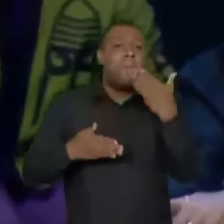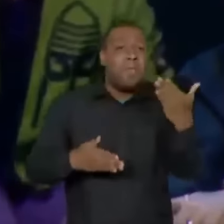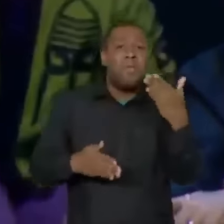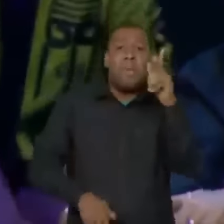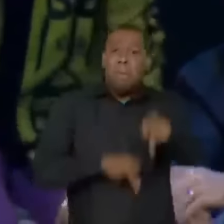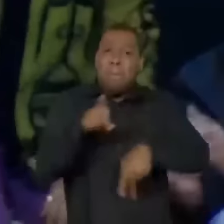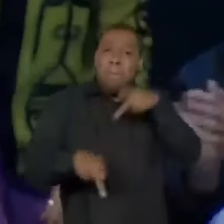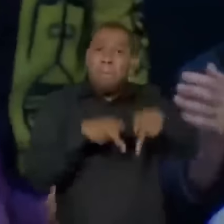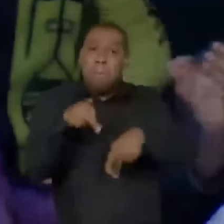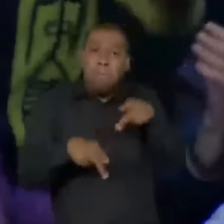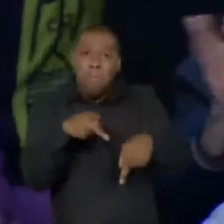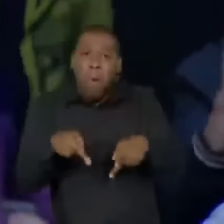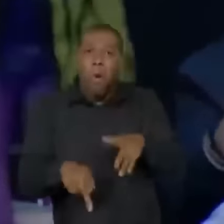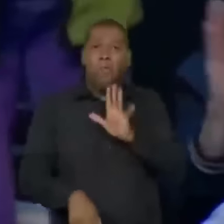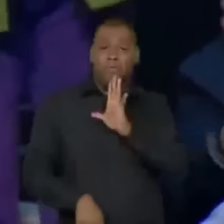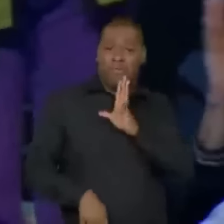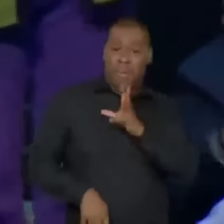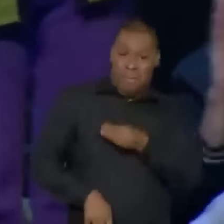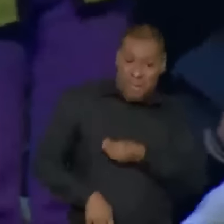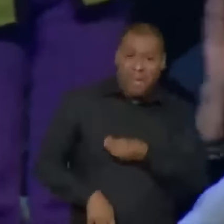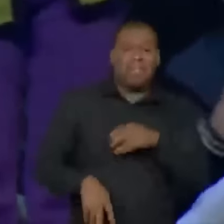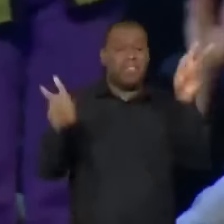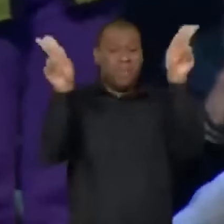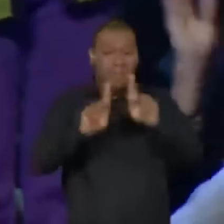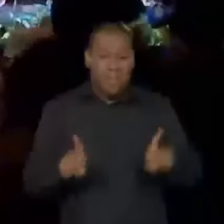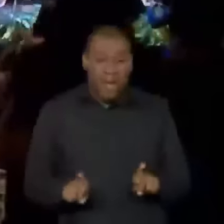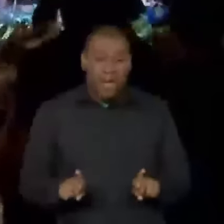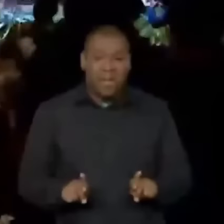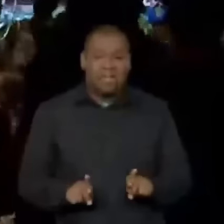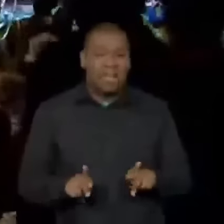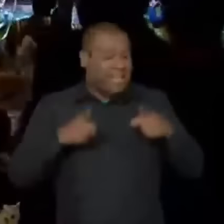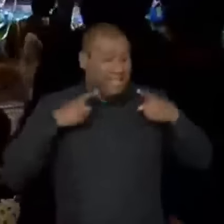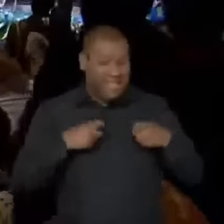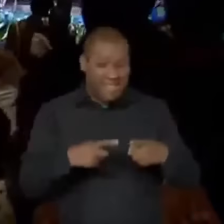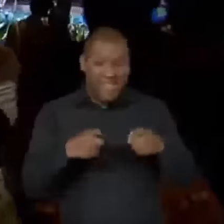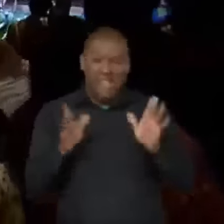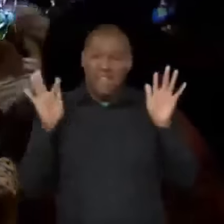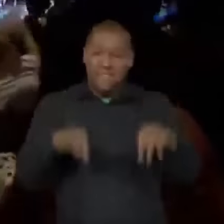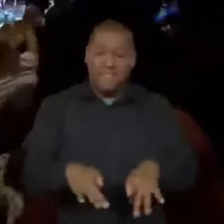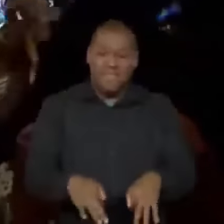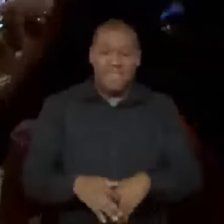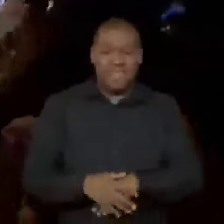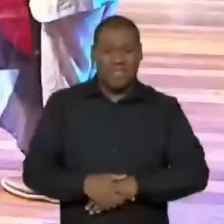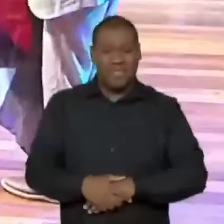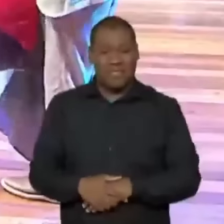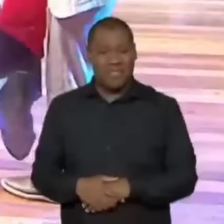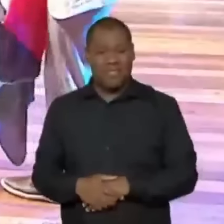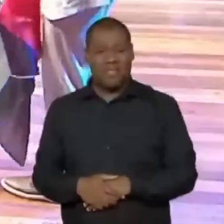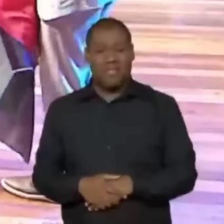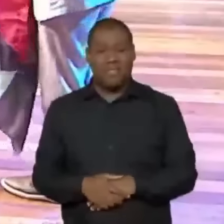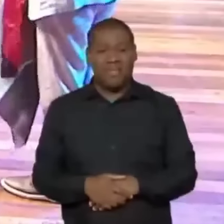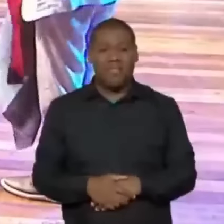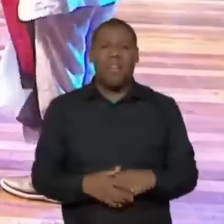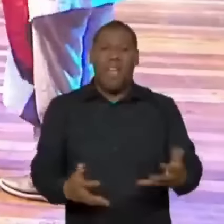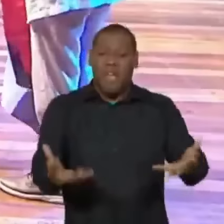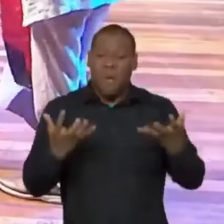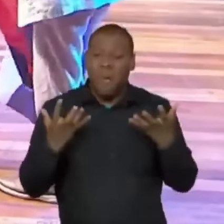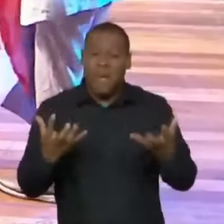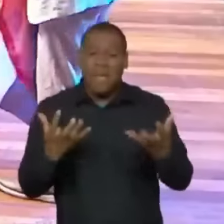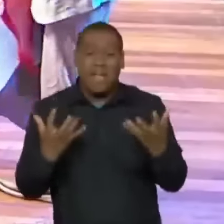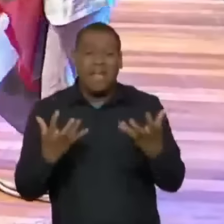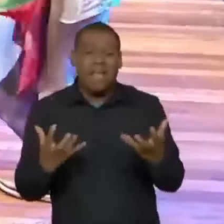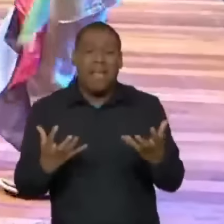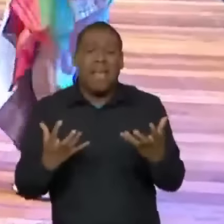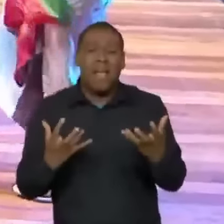paz, pelo fim do genocídio, eu nem leio os ditames do dissídio, eu só quero saber onde